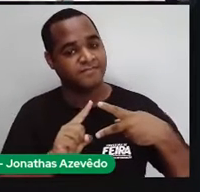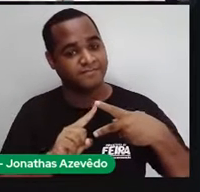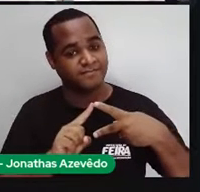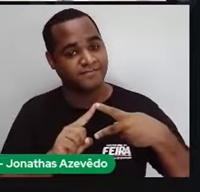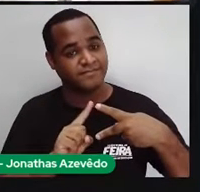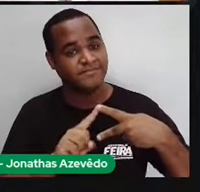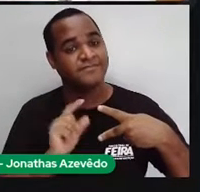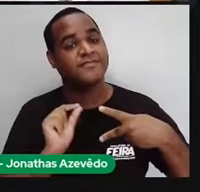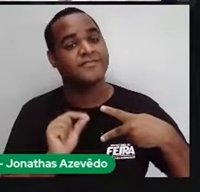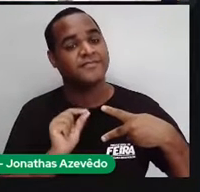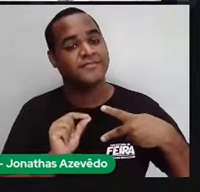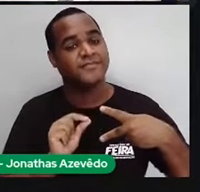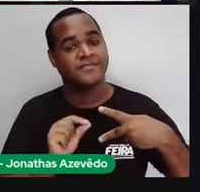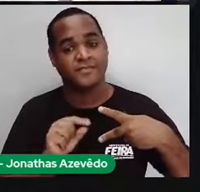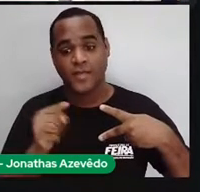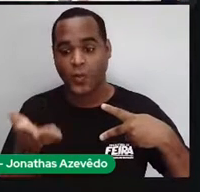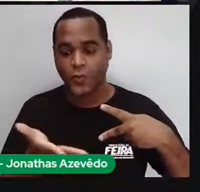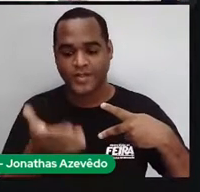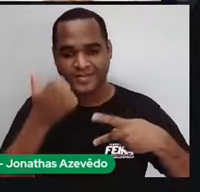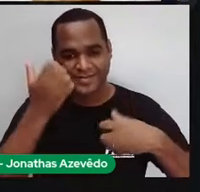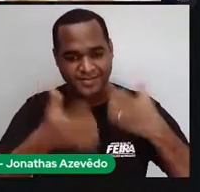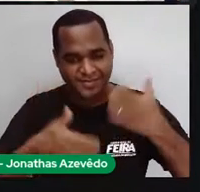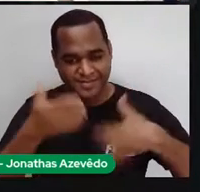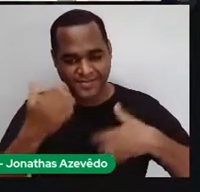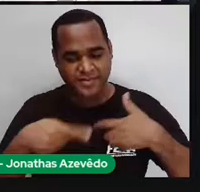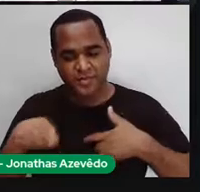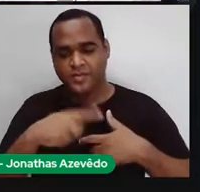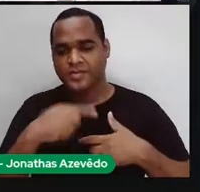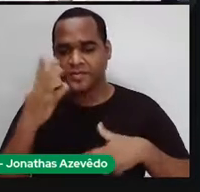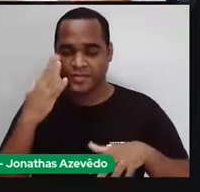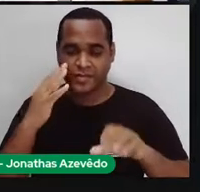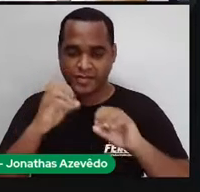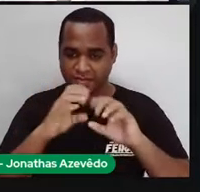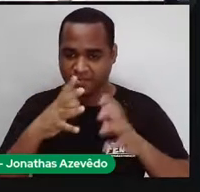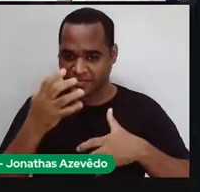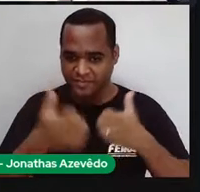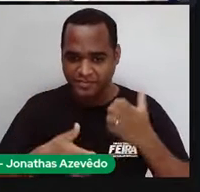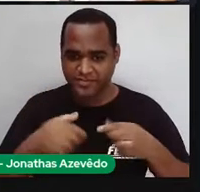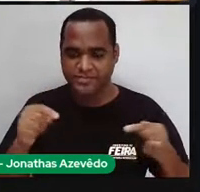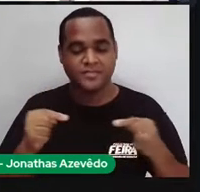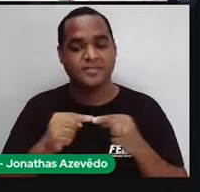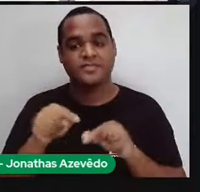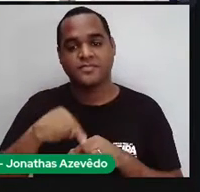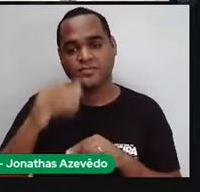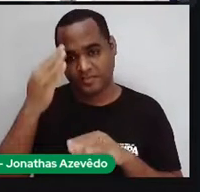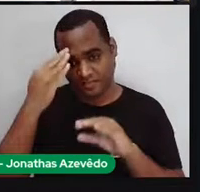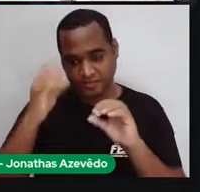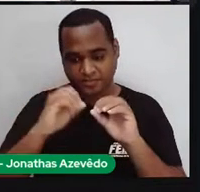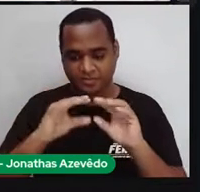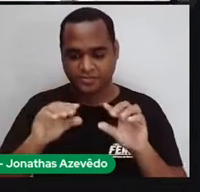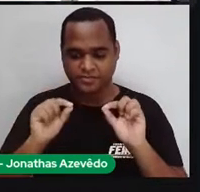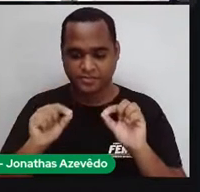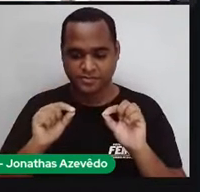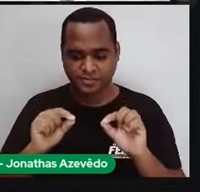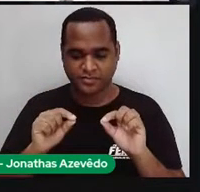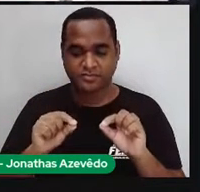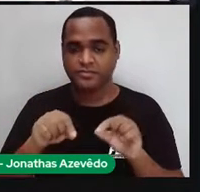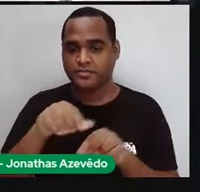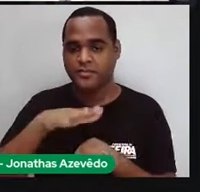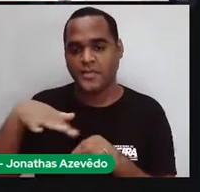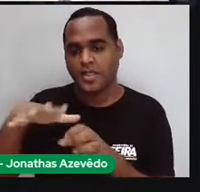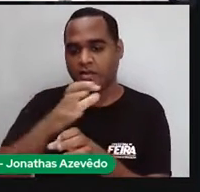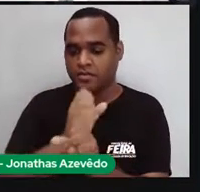nesse momento dessa aula que você tá acompanhando entender o que é área área